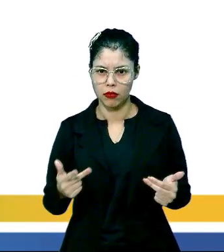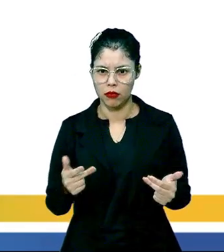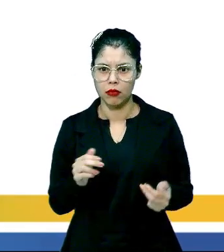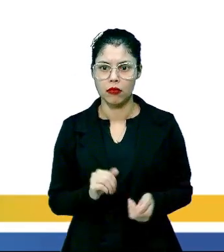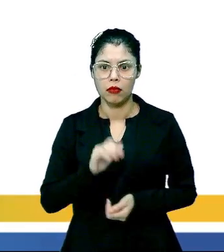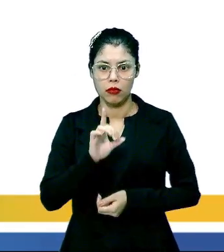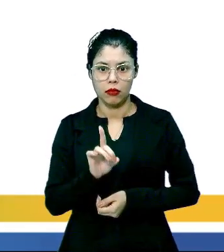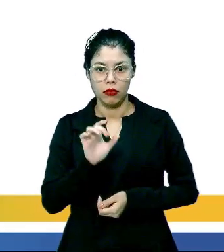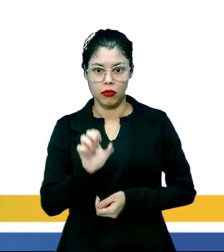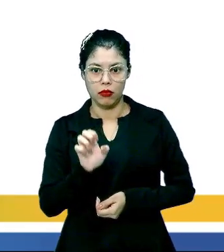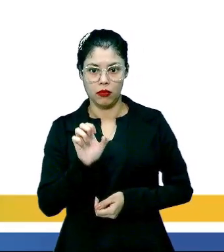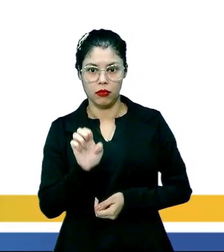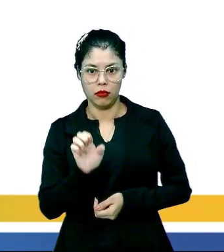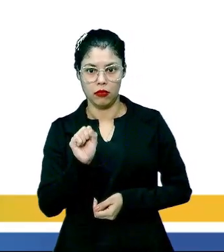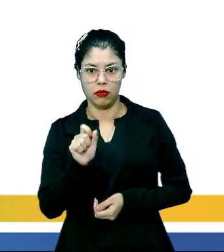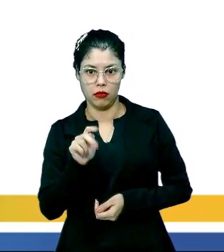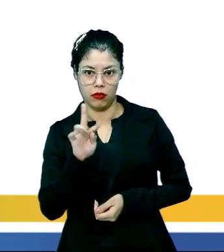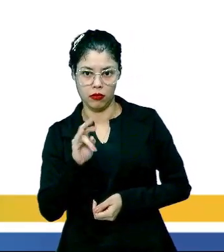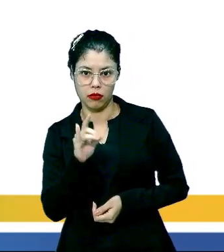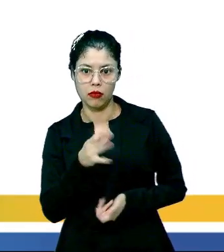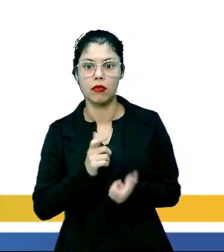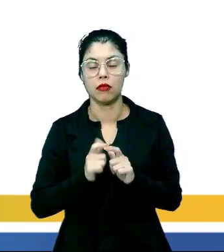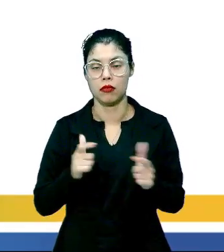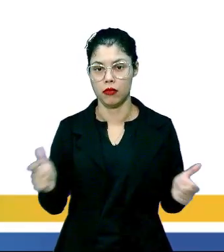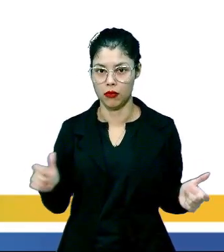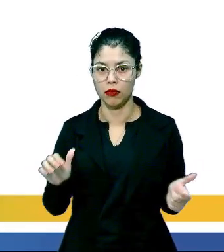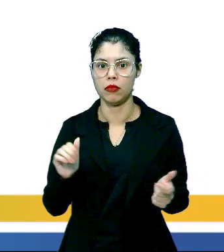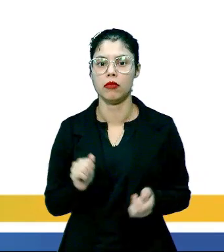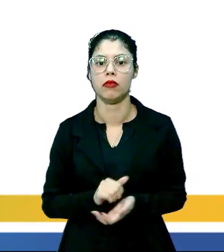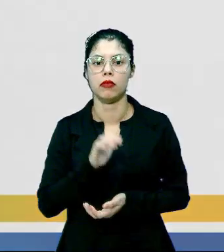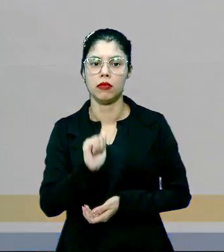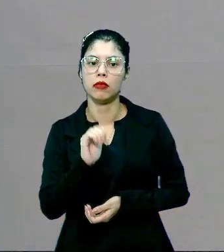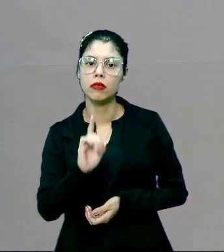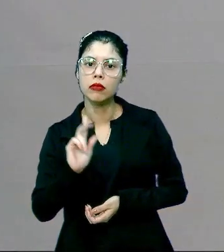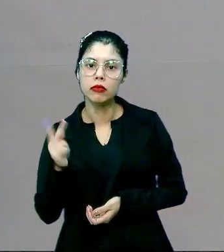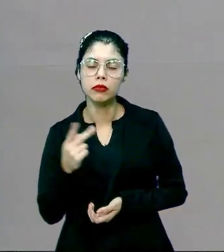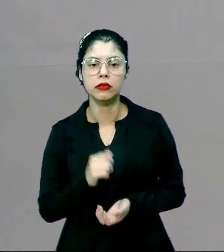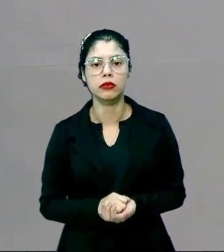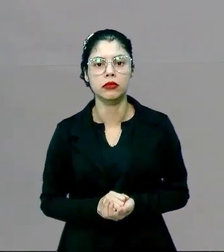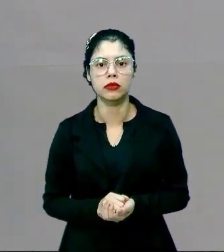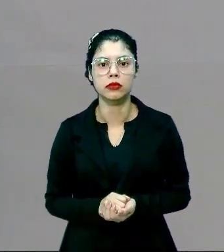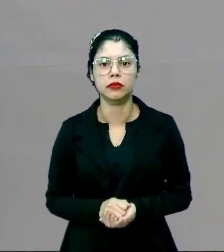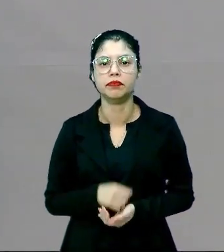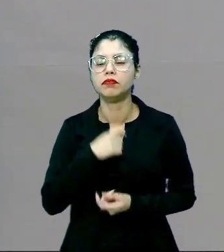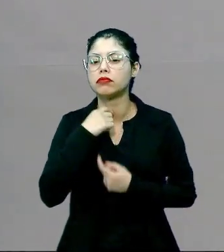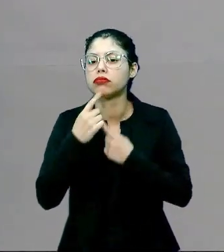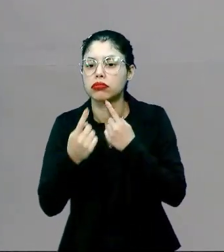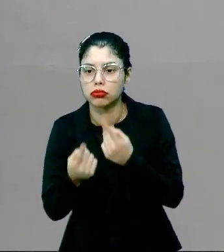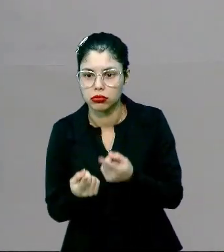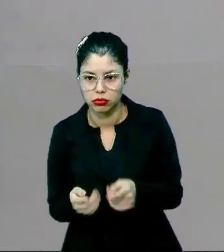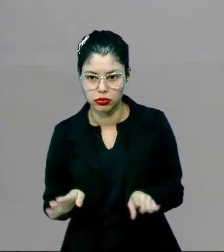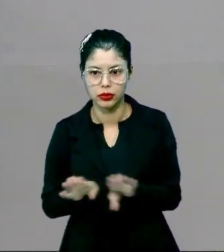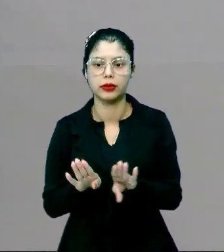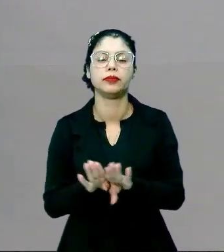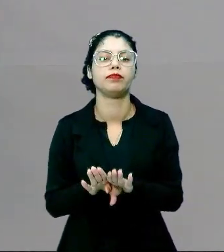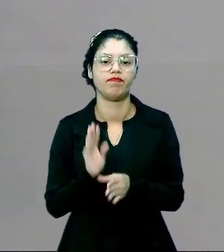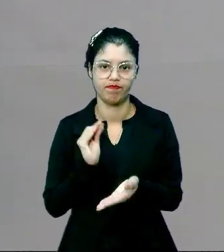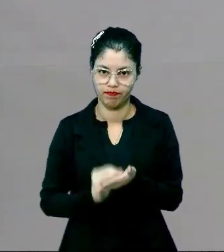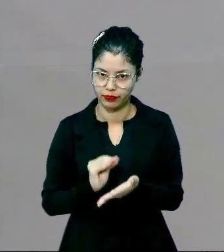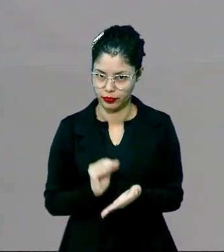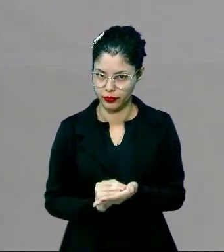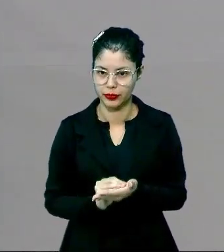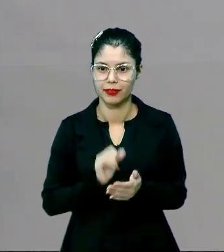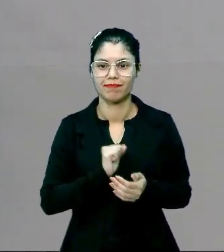deixando desidratado, vai aumentar esse hormônio ADH. Vômito pode causar